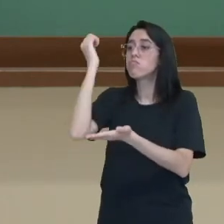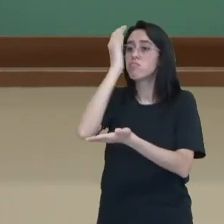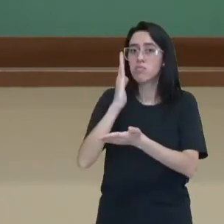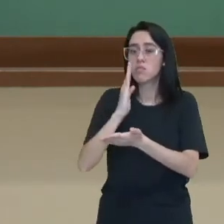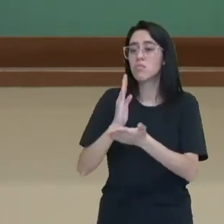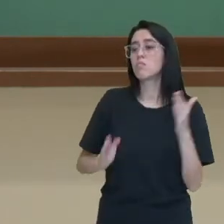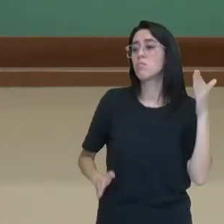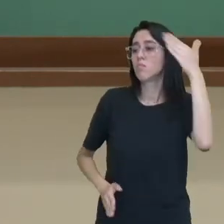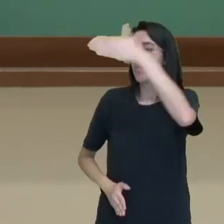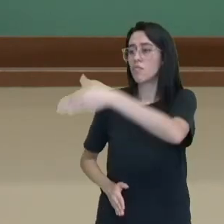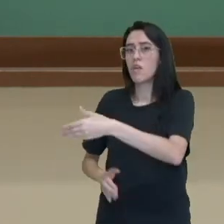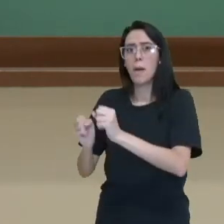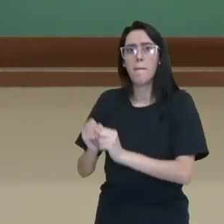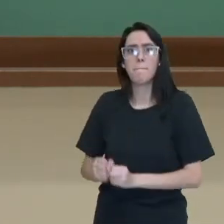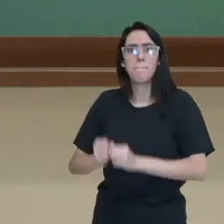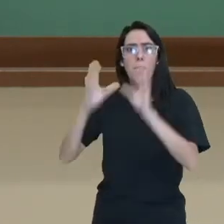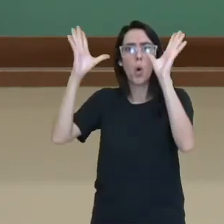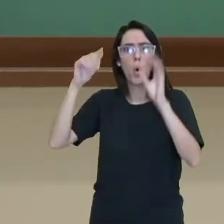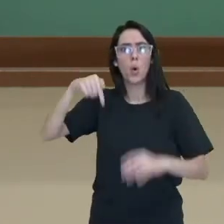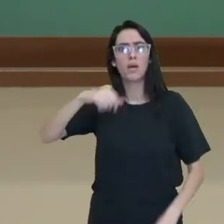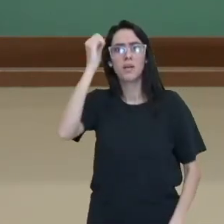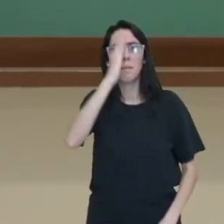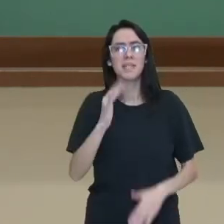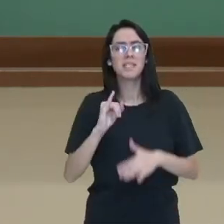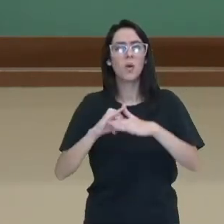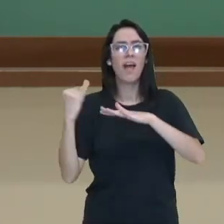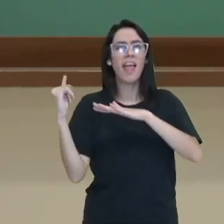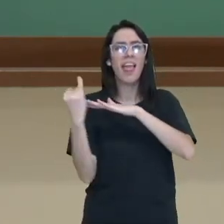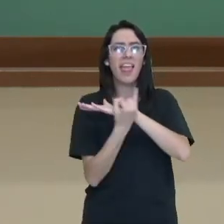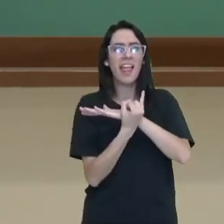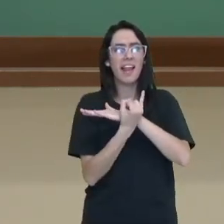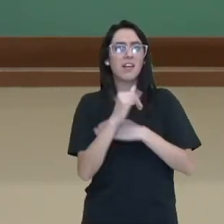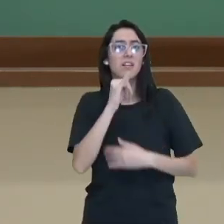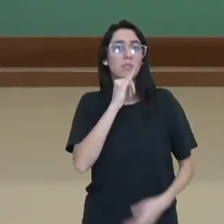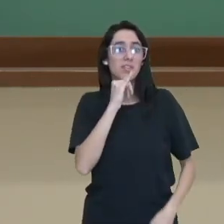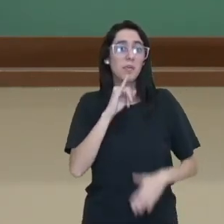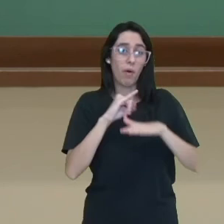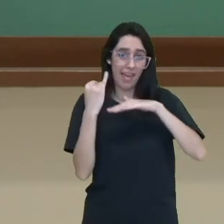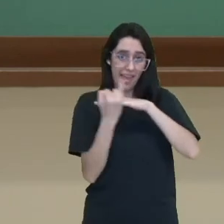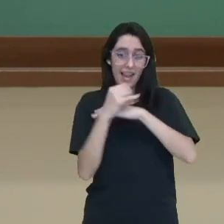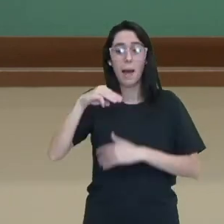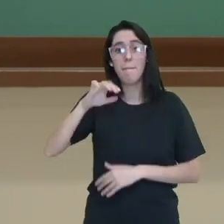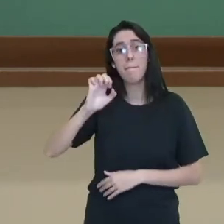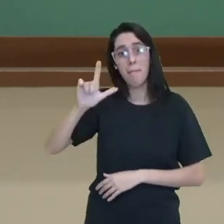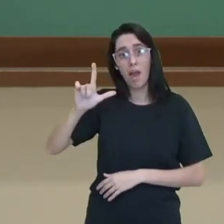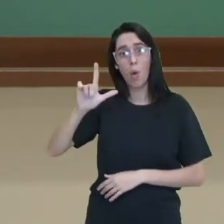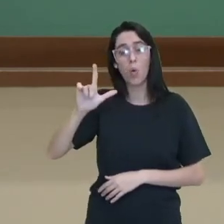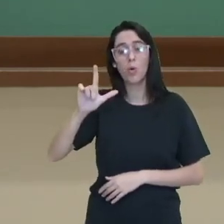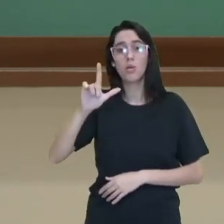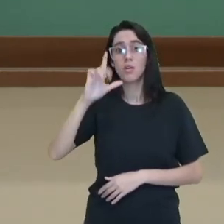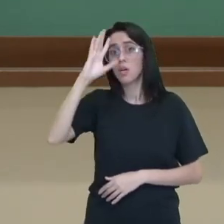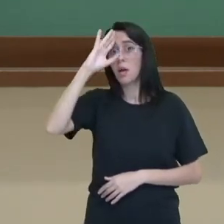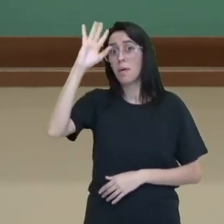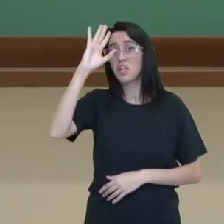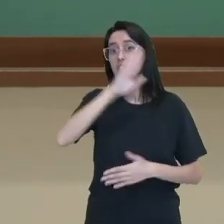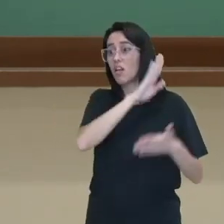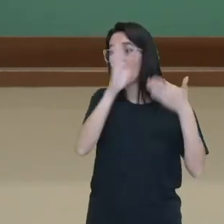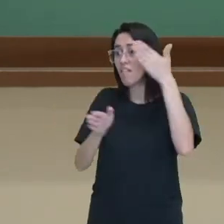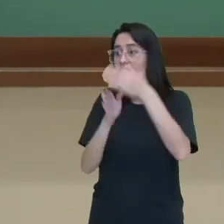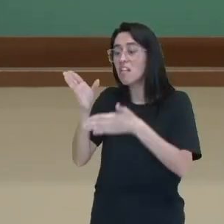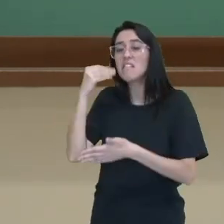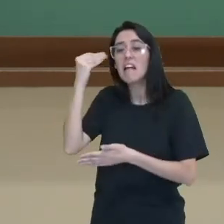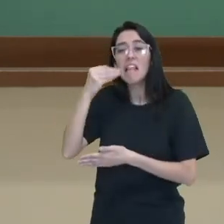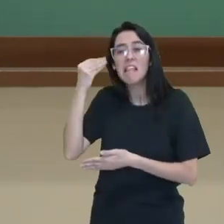soltar bombas nucleares em cima de alguma ilha no Brasil, como por exemplo a Ilha do Mel, para que eles pudessem